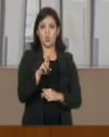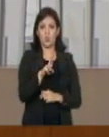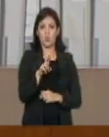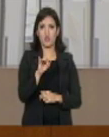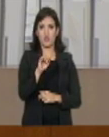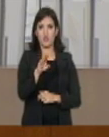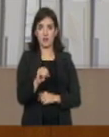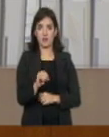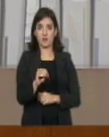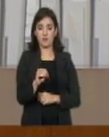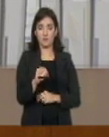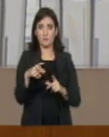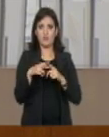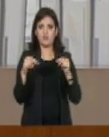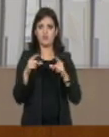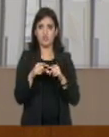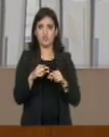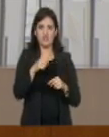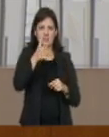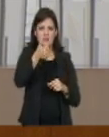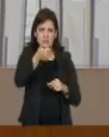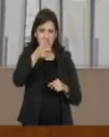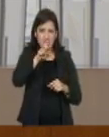há menos de 15 dias.